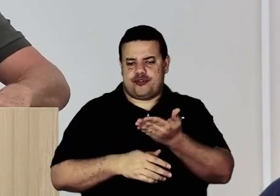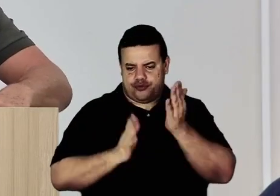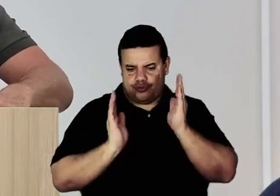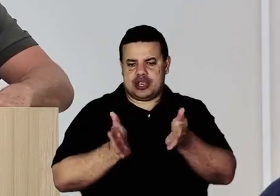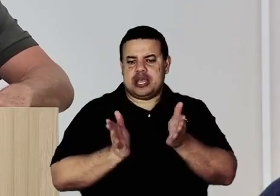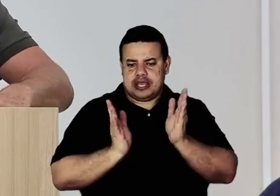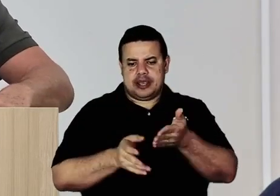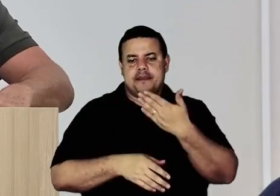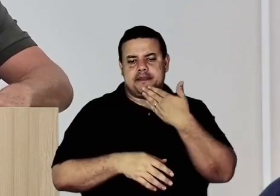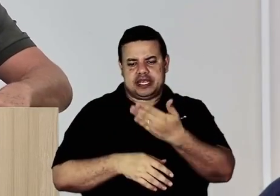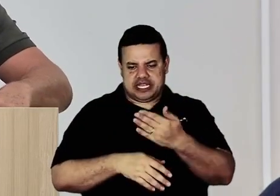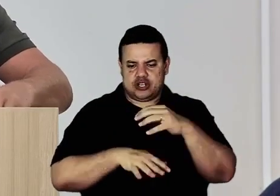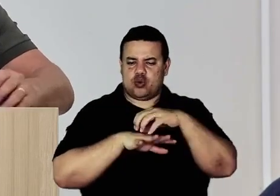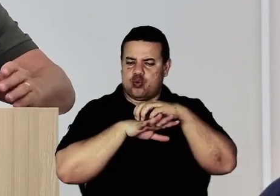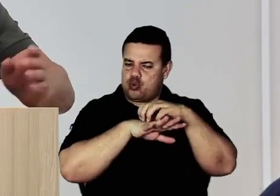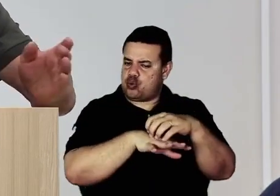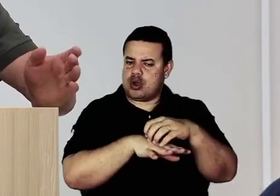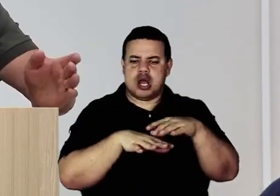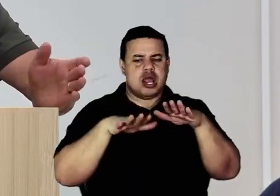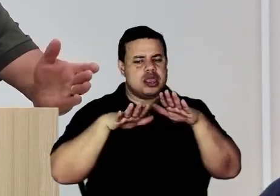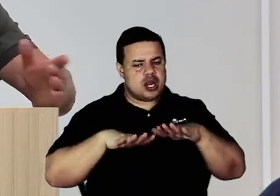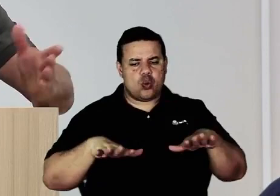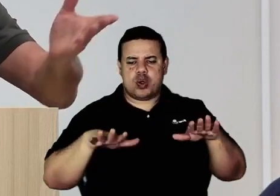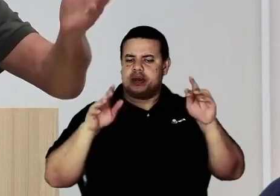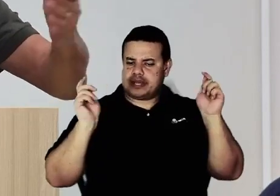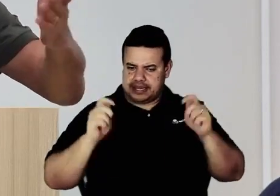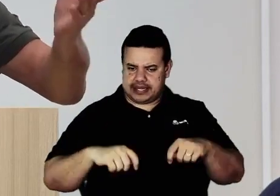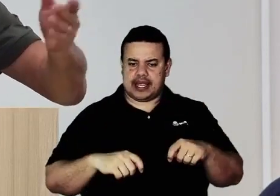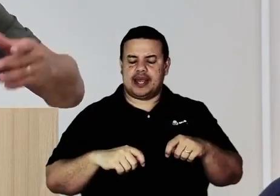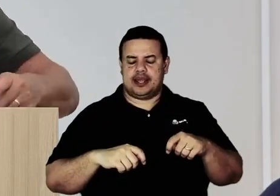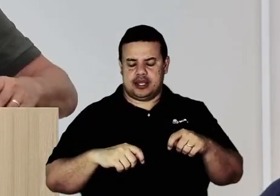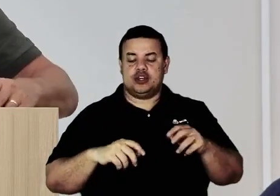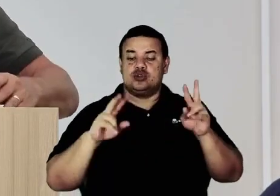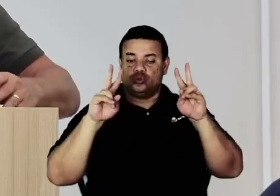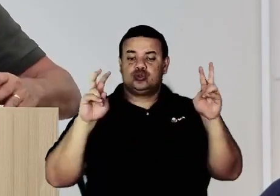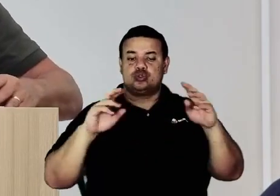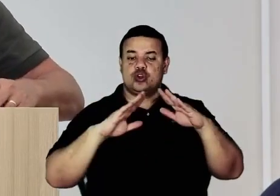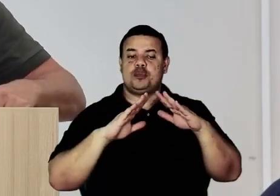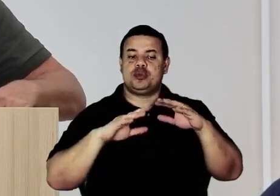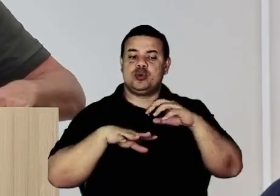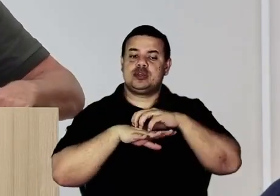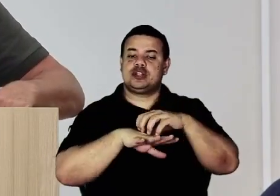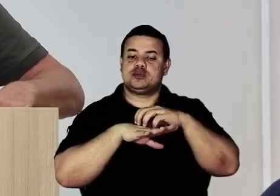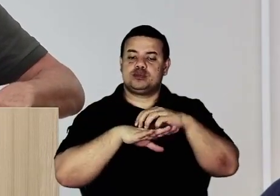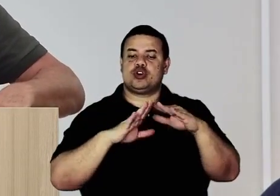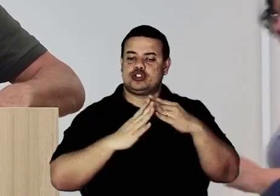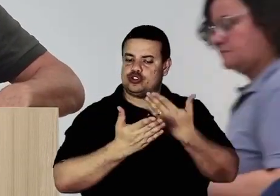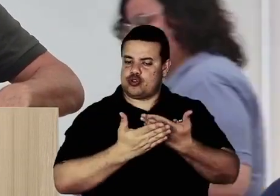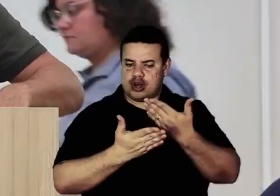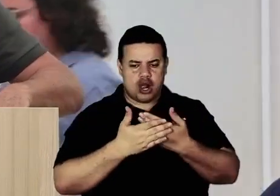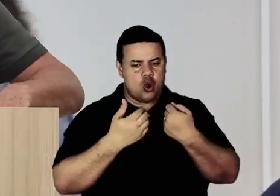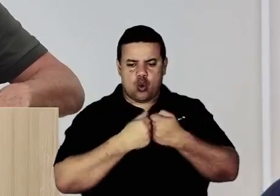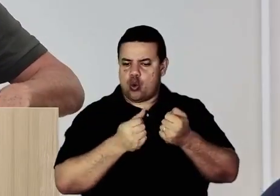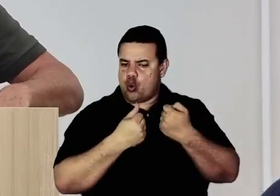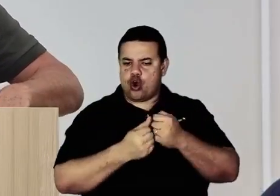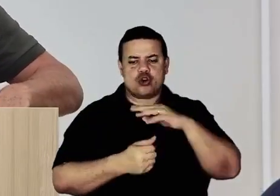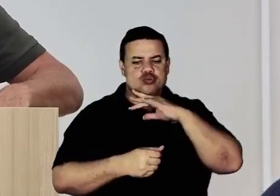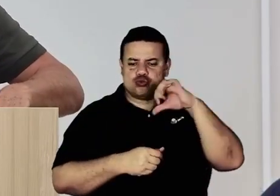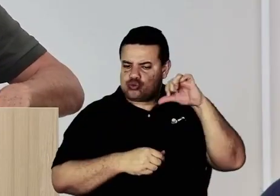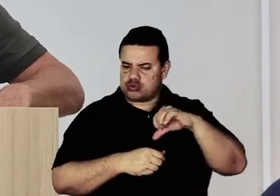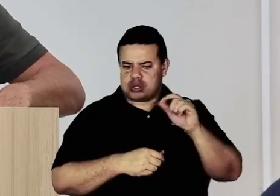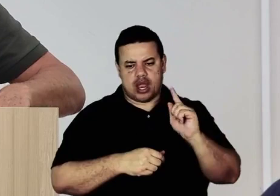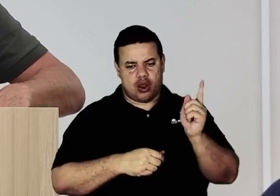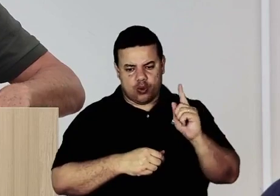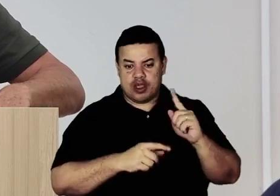o transporte tranquilamente desses alunos. Em relação ao transporte escolar, não estou dizendo que os ônibus estão ruins para se transportar aluno, mas